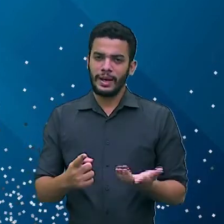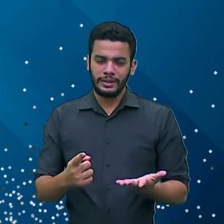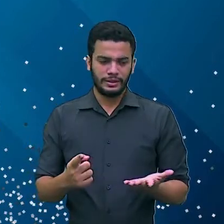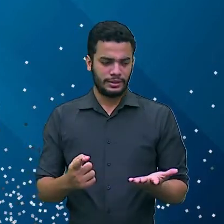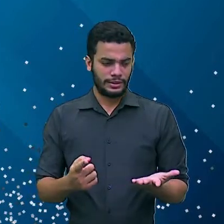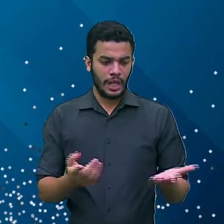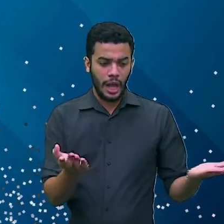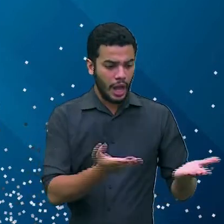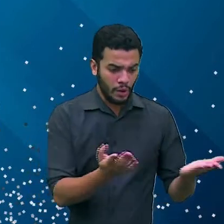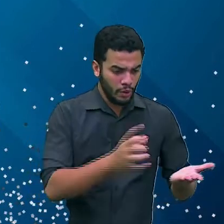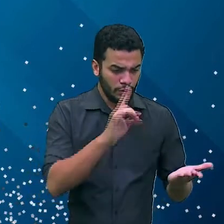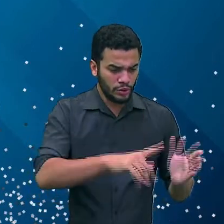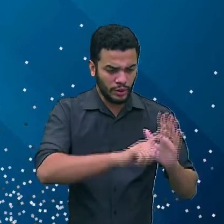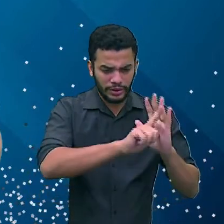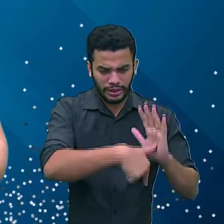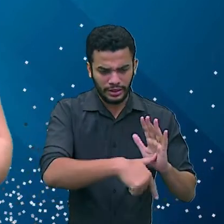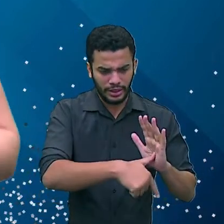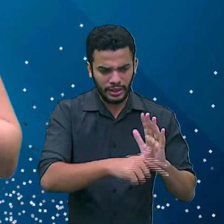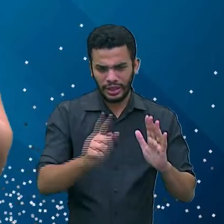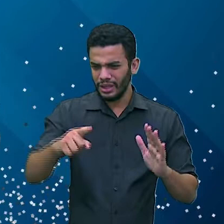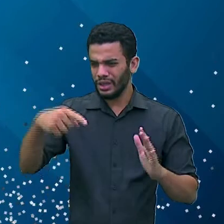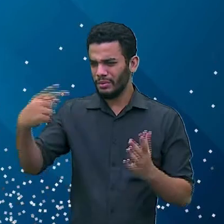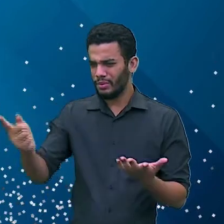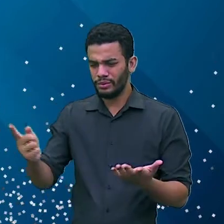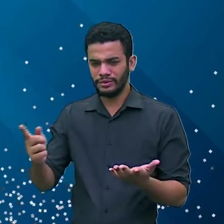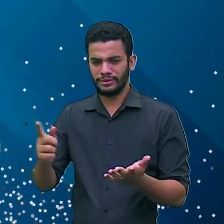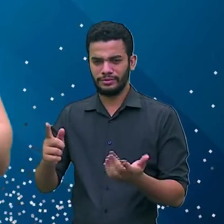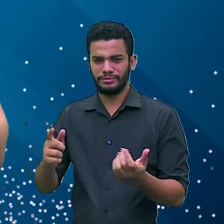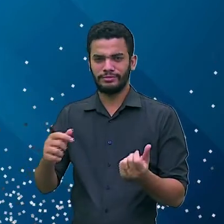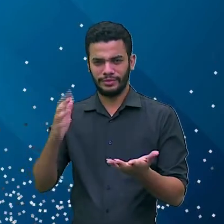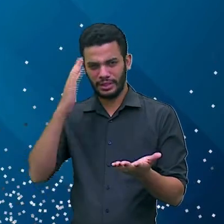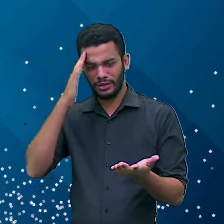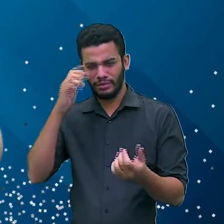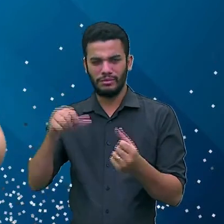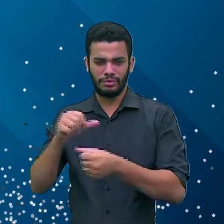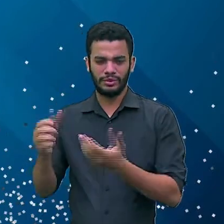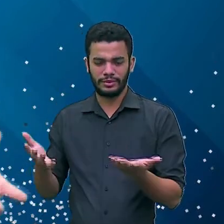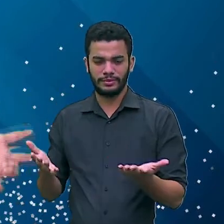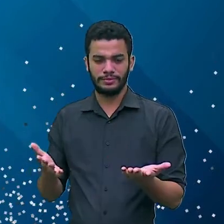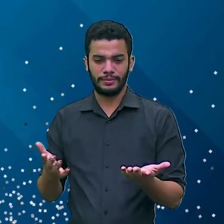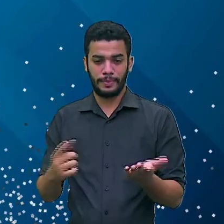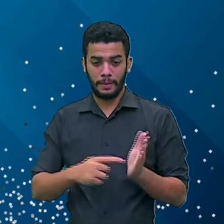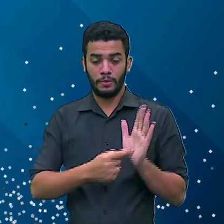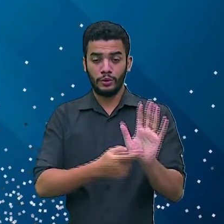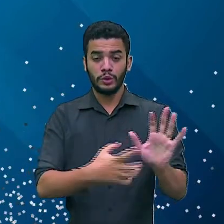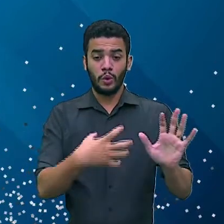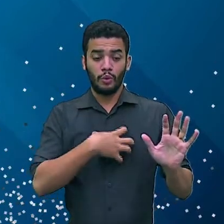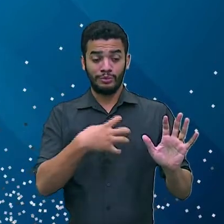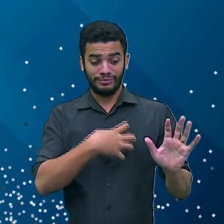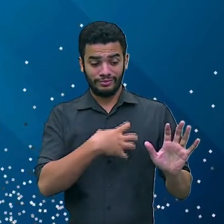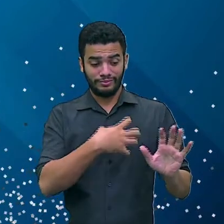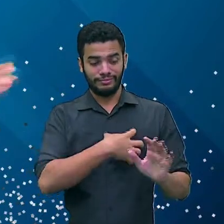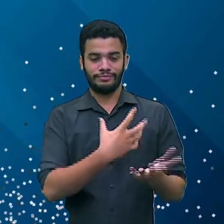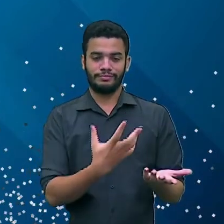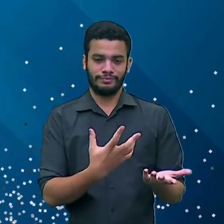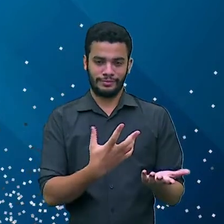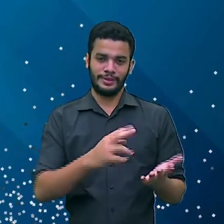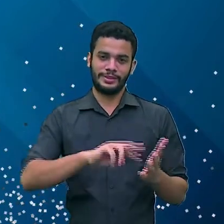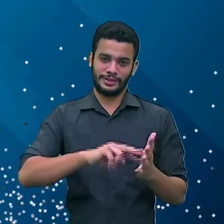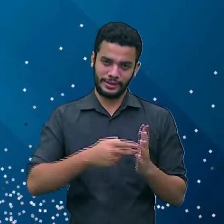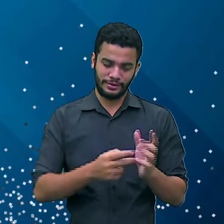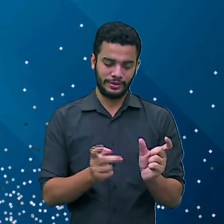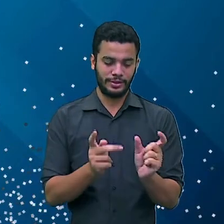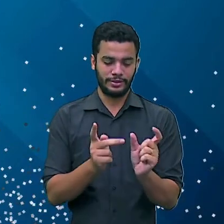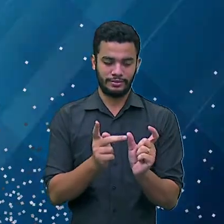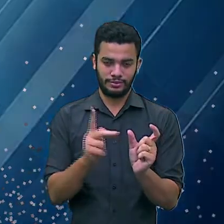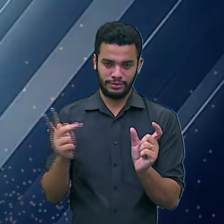passageiro, momentâneo, não é mesmo? Então trouxe essa relação aí de estado? Trouxe. Portanto, também